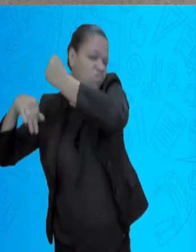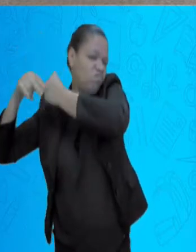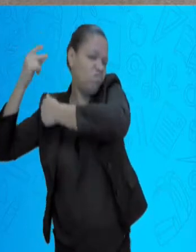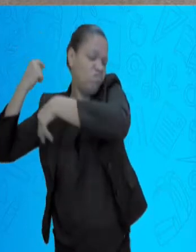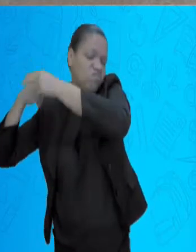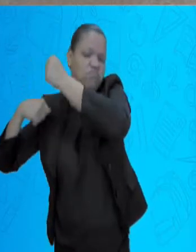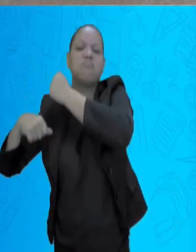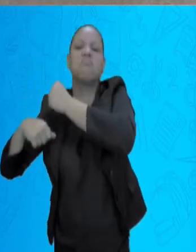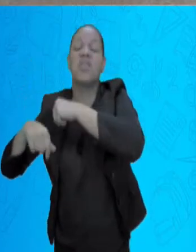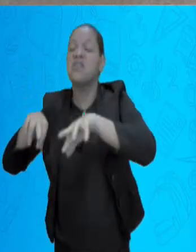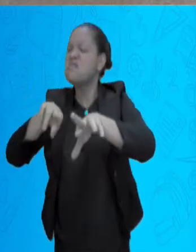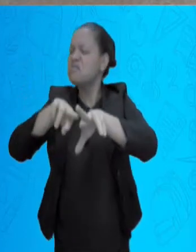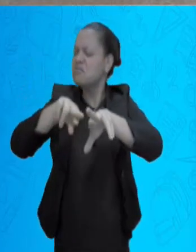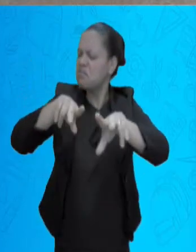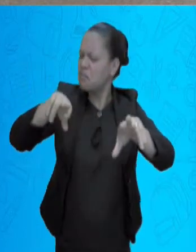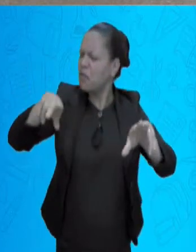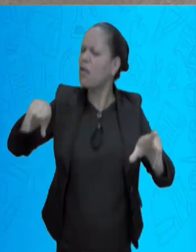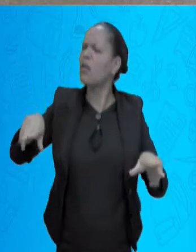tinham